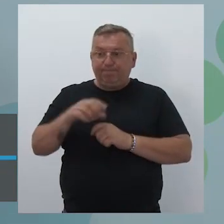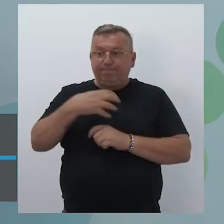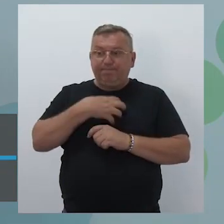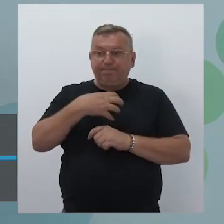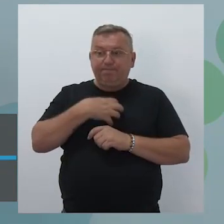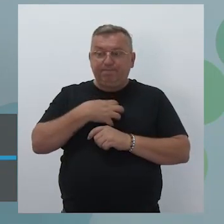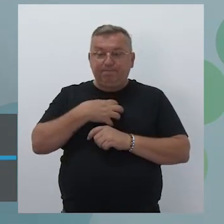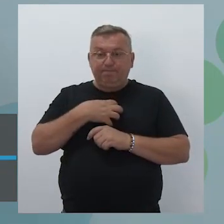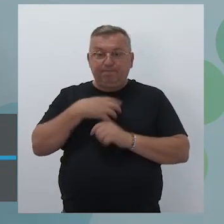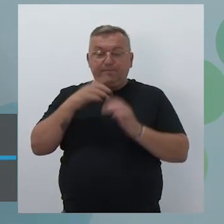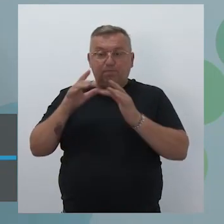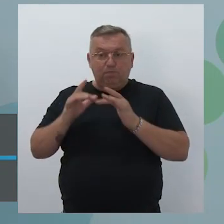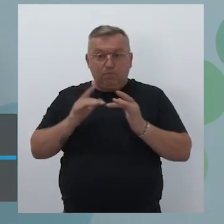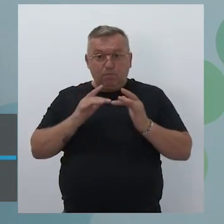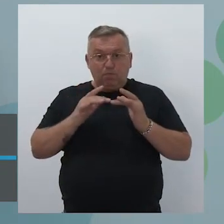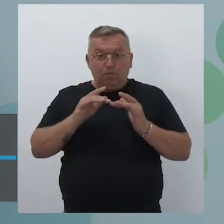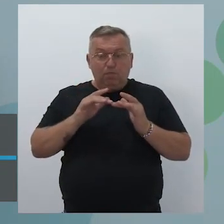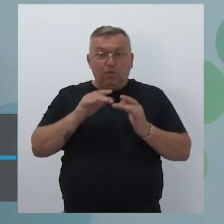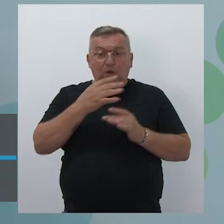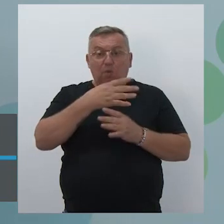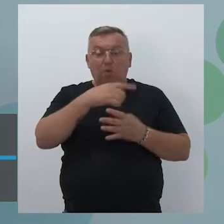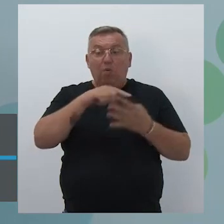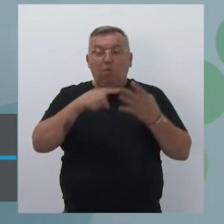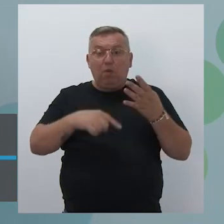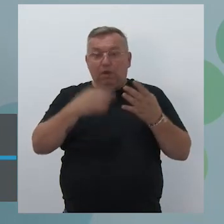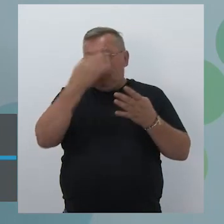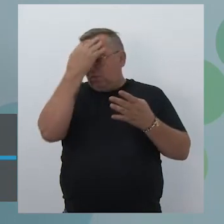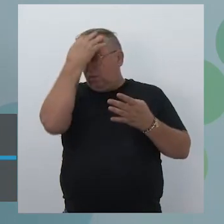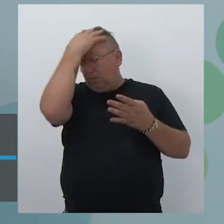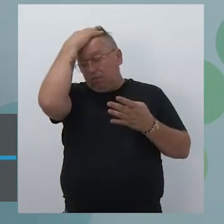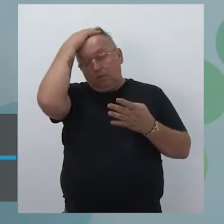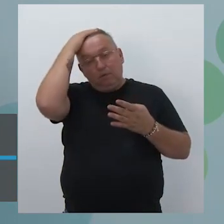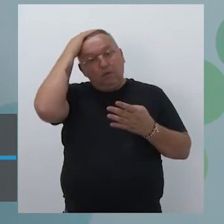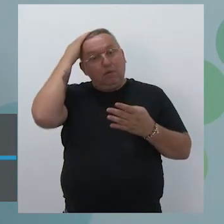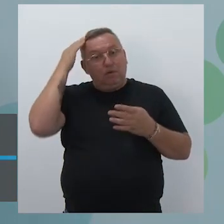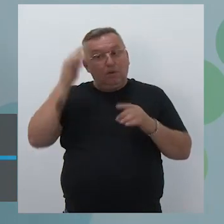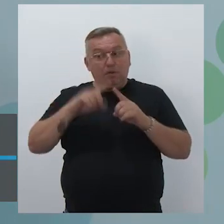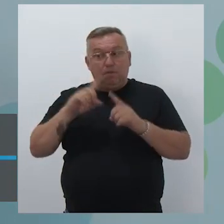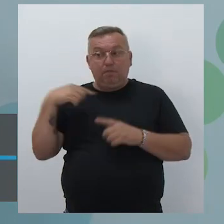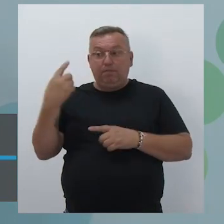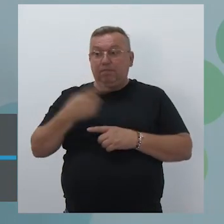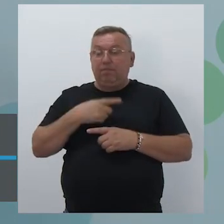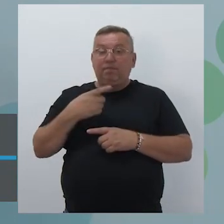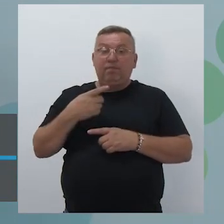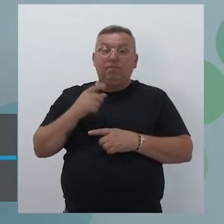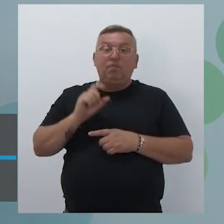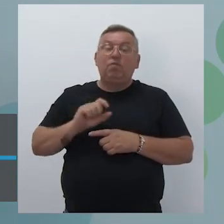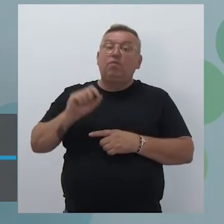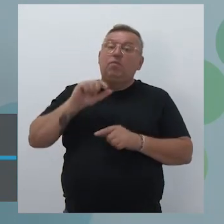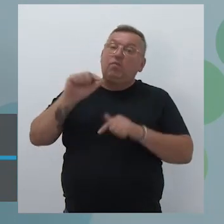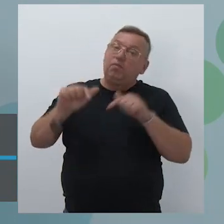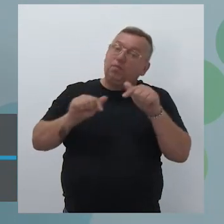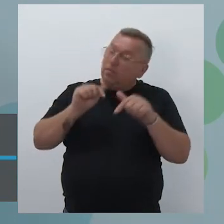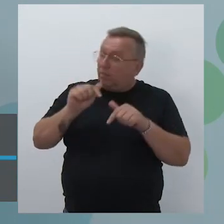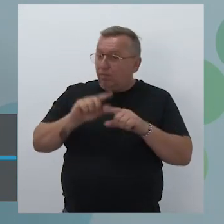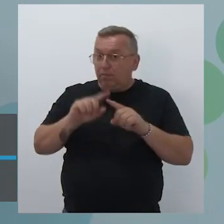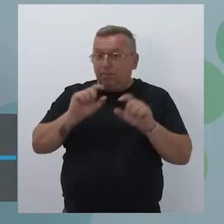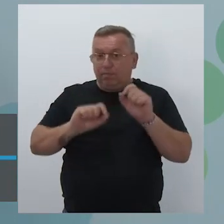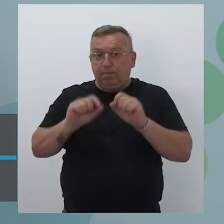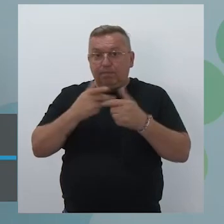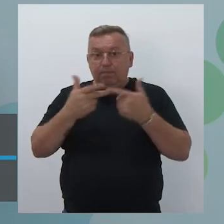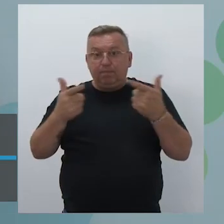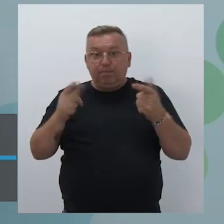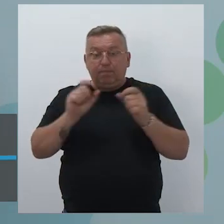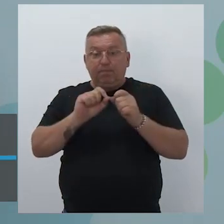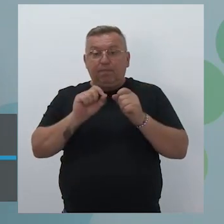situação relacional entre os quatro componentes. Foi assim que a gente trabalhou, né? Esses elementos